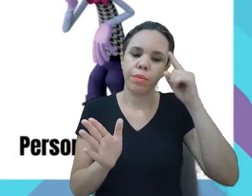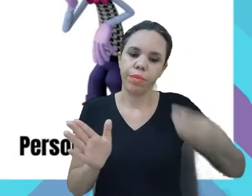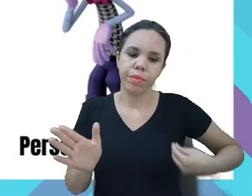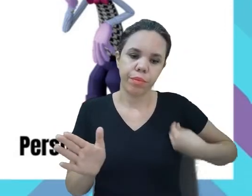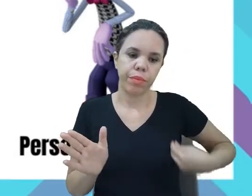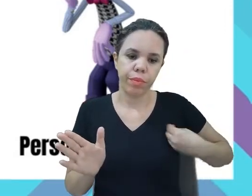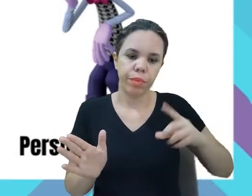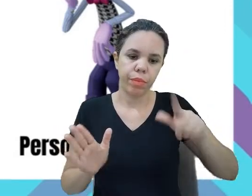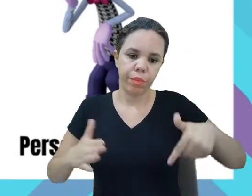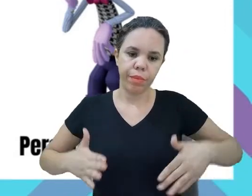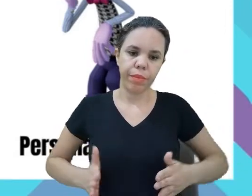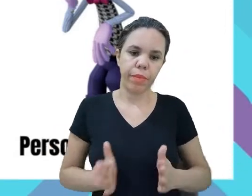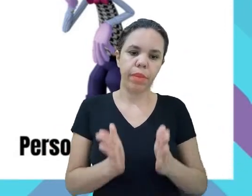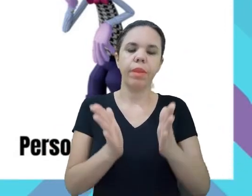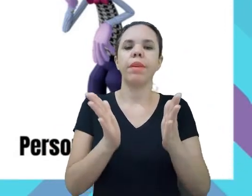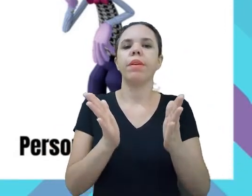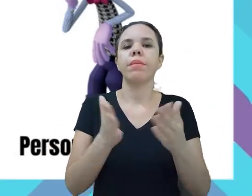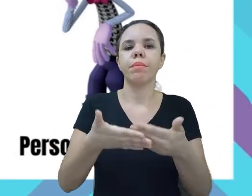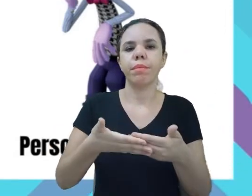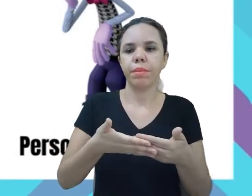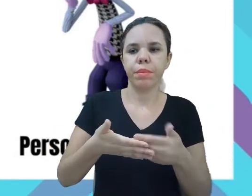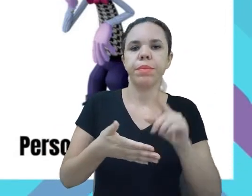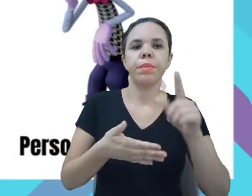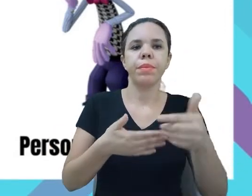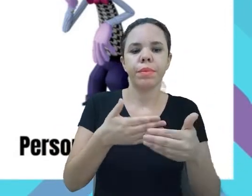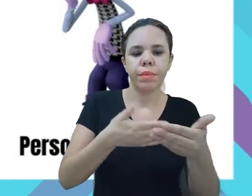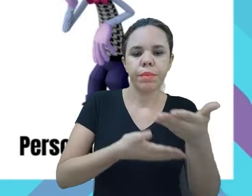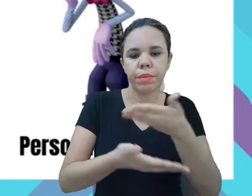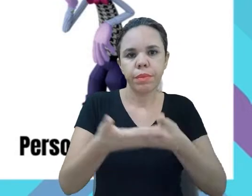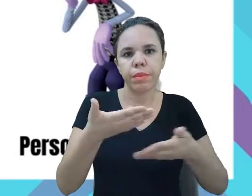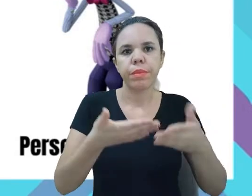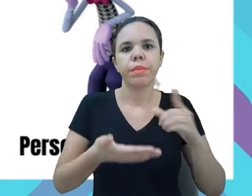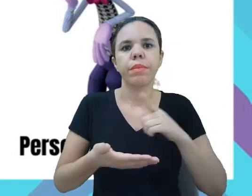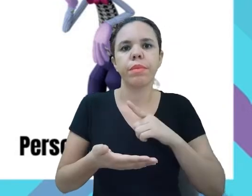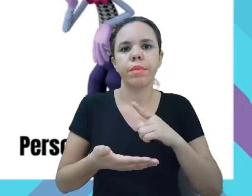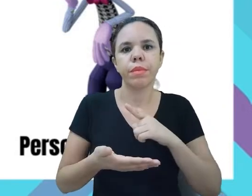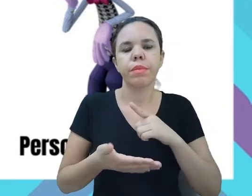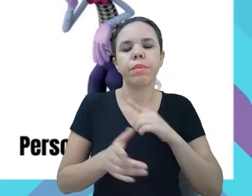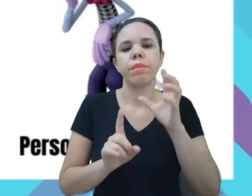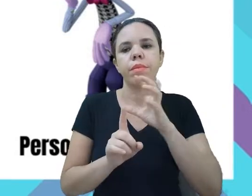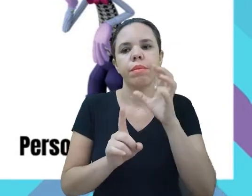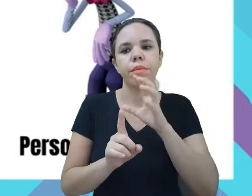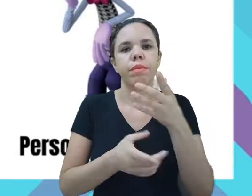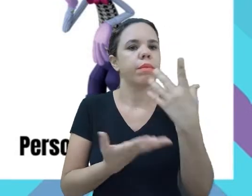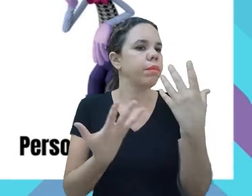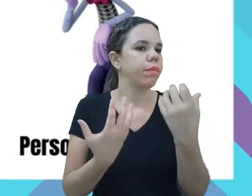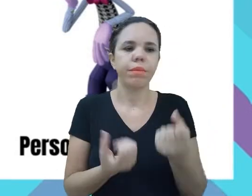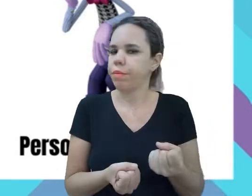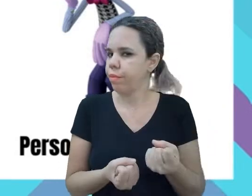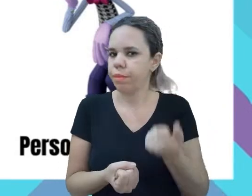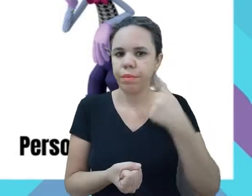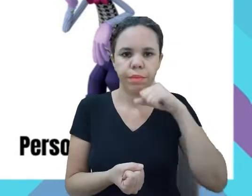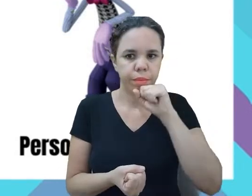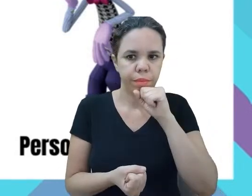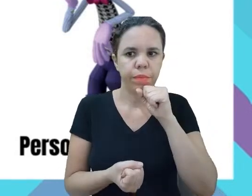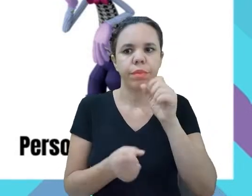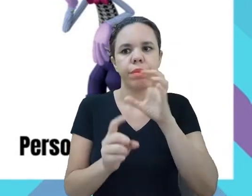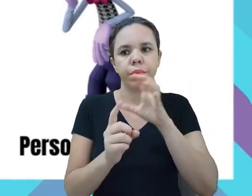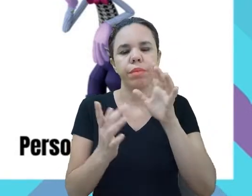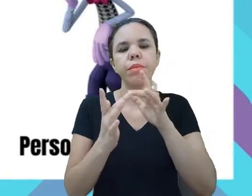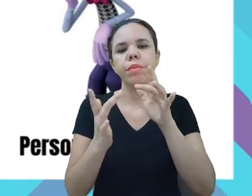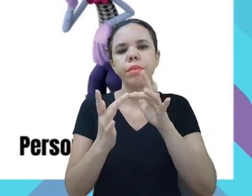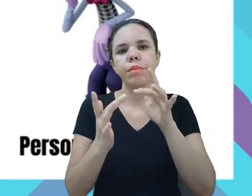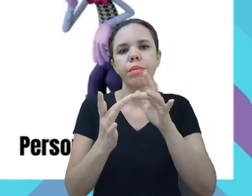nos primeiros dias de vida após o nascimento, a partir da relação de hostilidade e de não aceitação que a